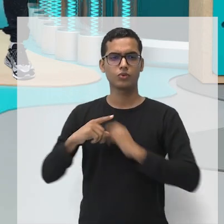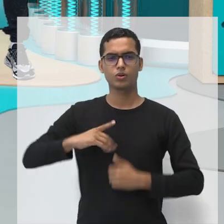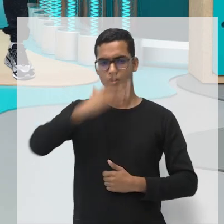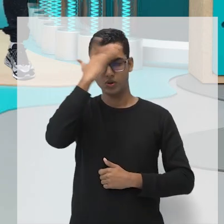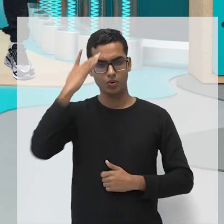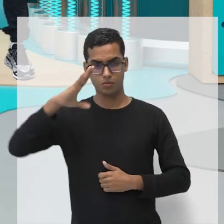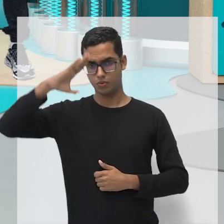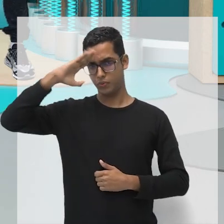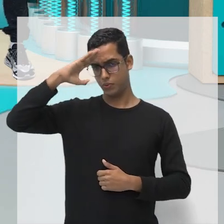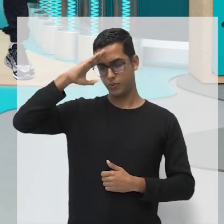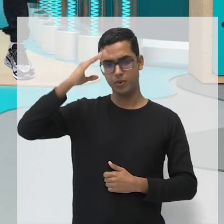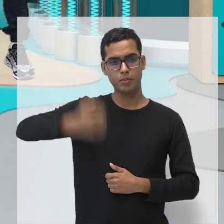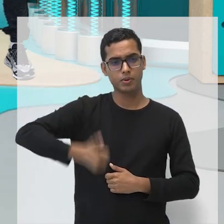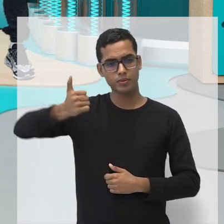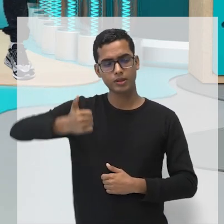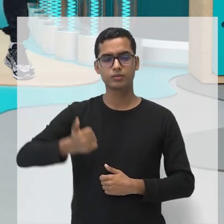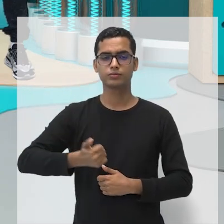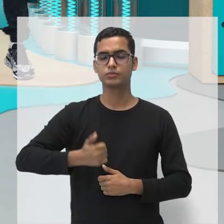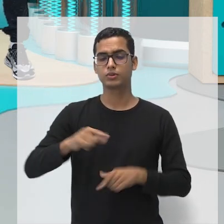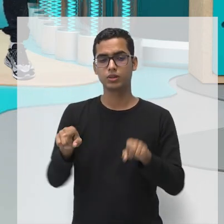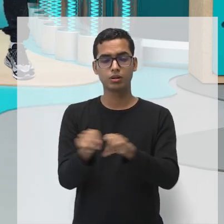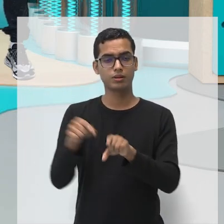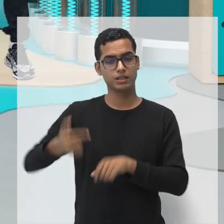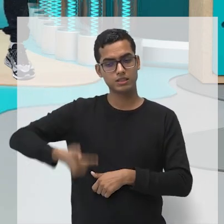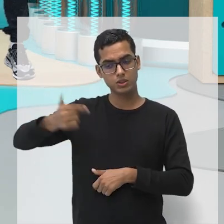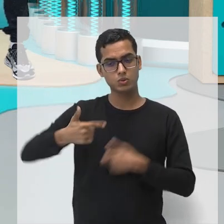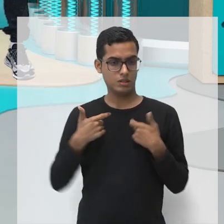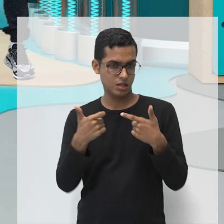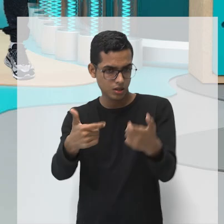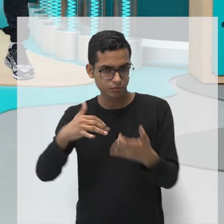Segunda Guerra Mundial. E com o passar dos anos,